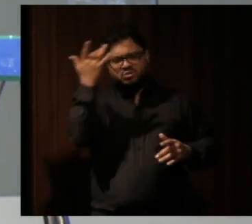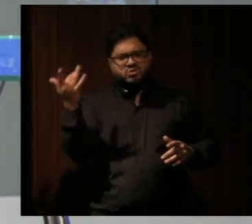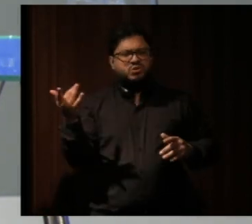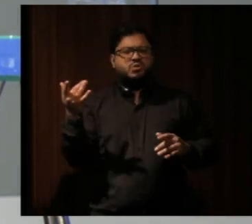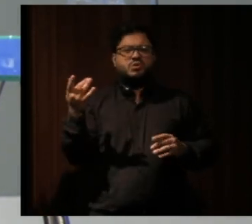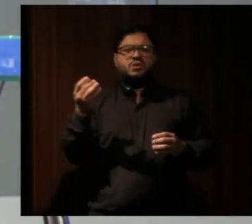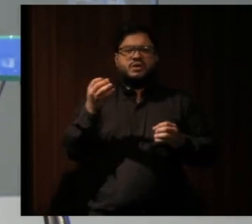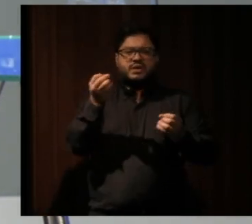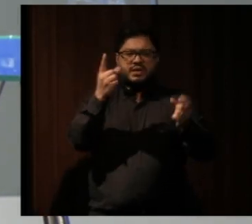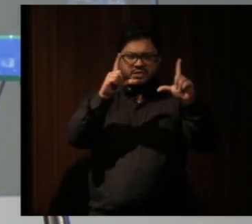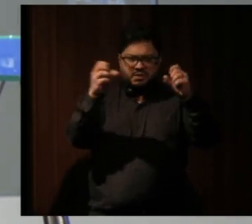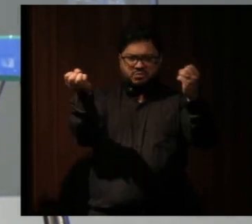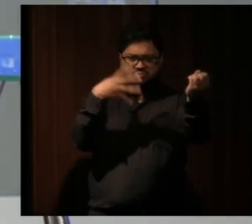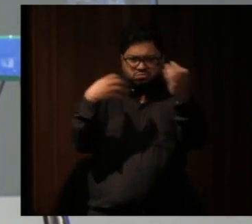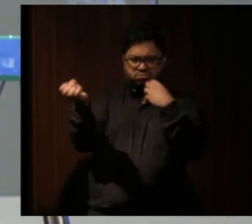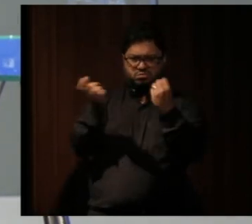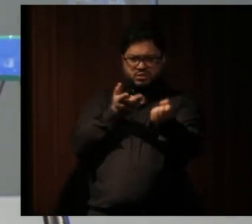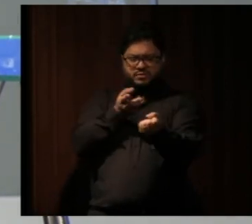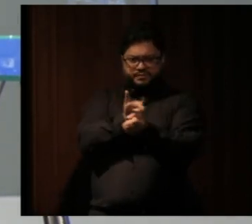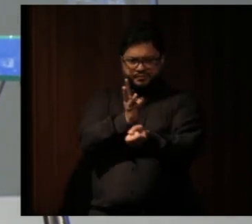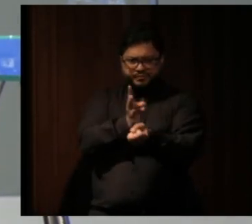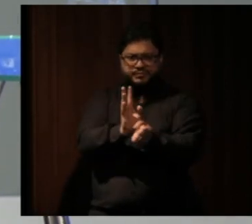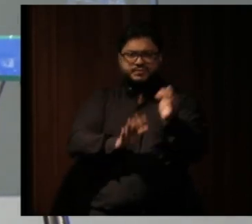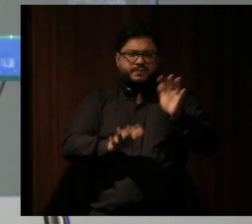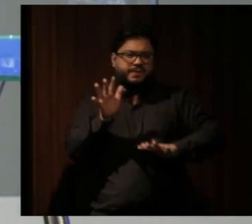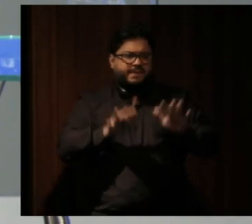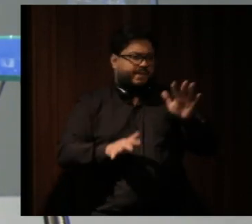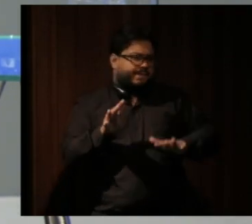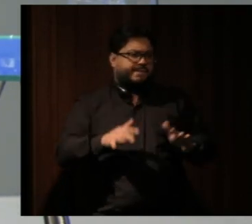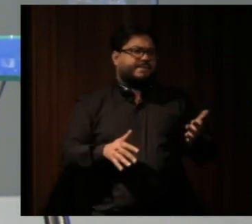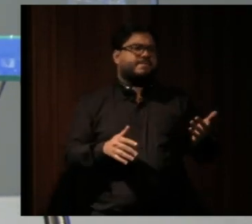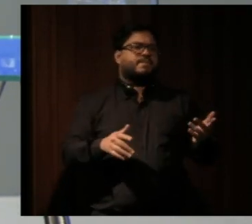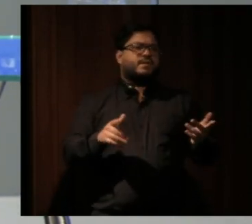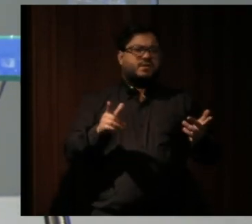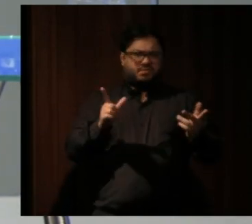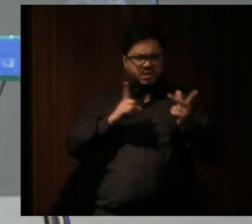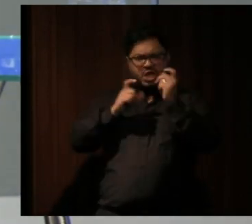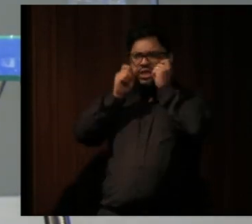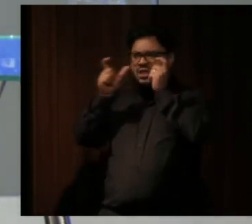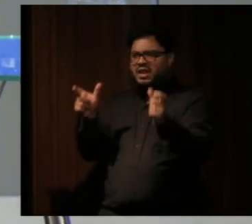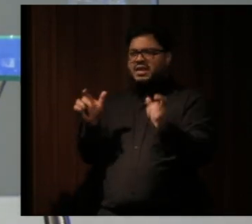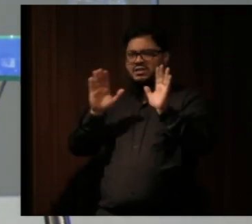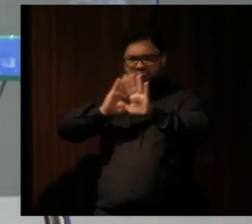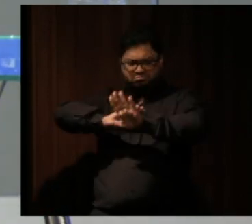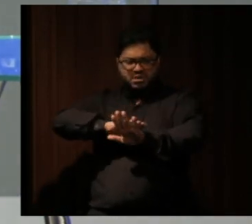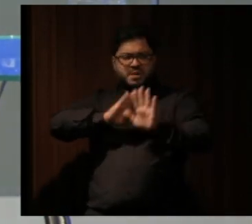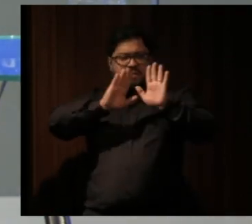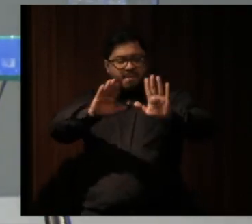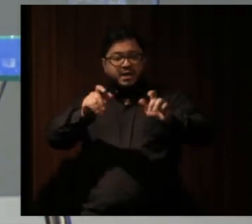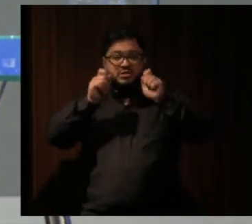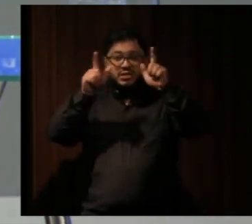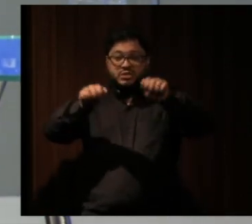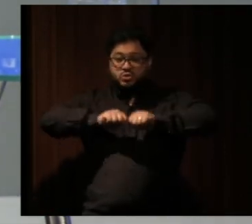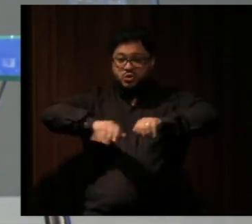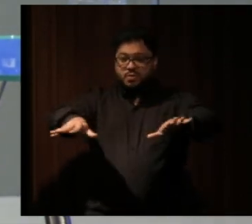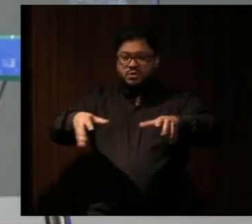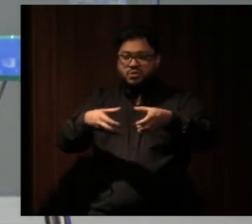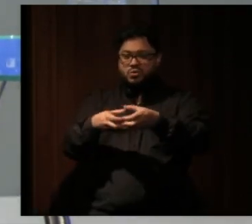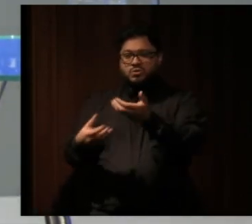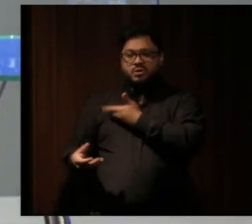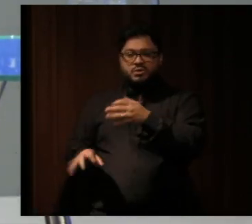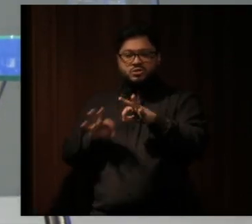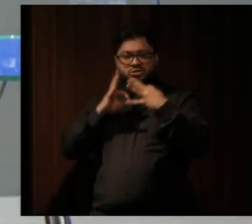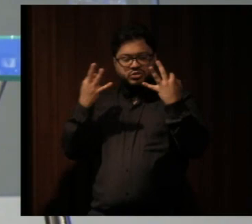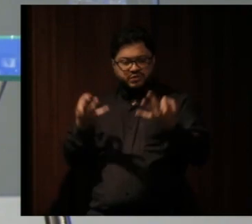recebe Aquelas imagens no WhatsApp e que às vezes numa claro que há um interesse mórbido mas às vezes numa intenção de compartilhar num grupo de amigos